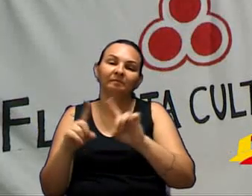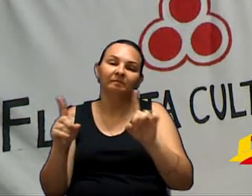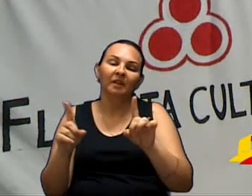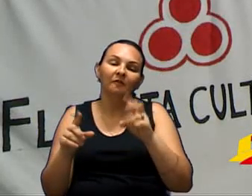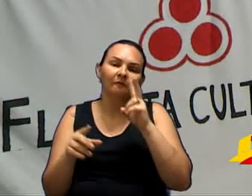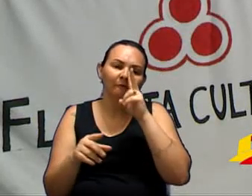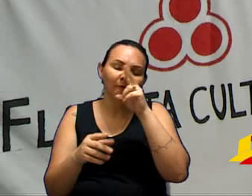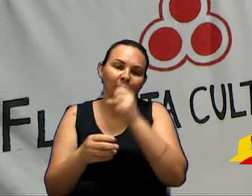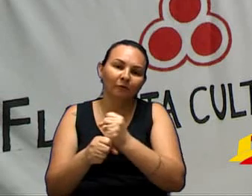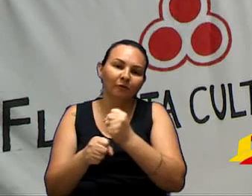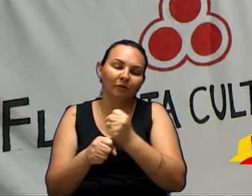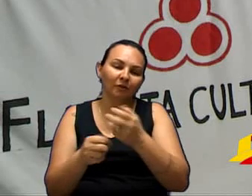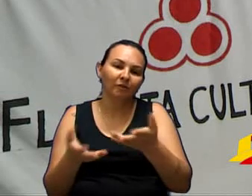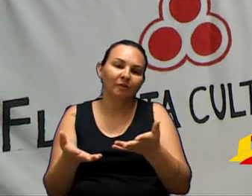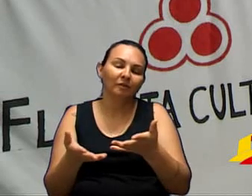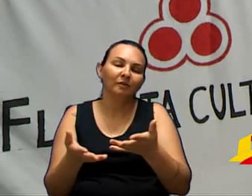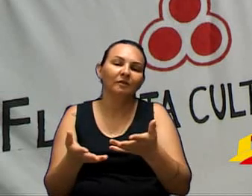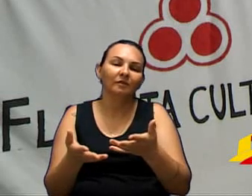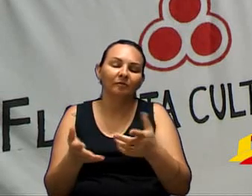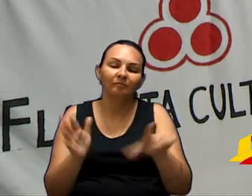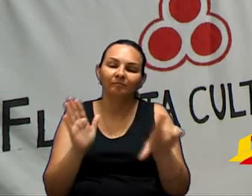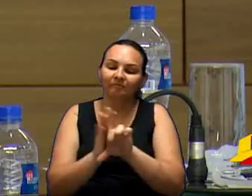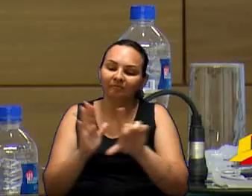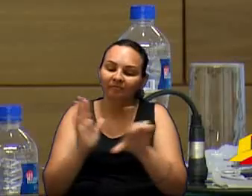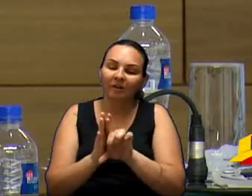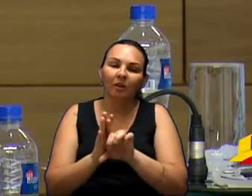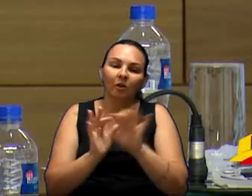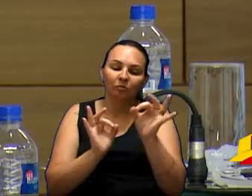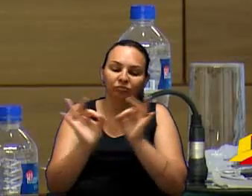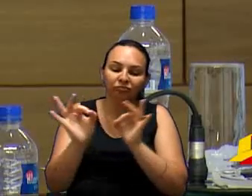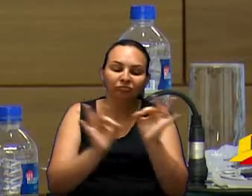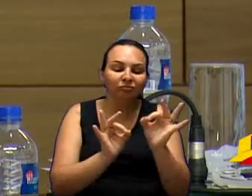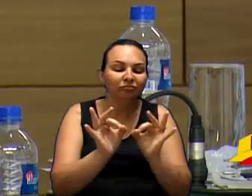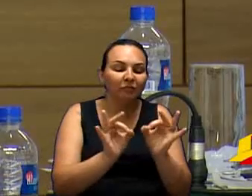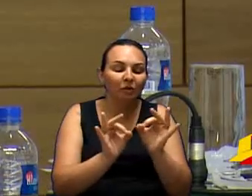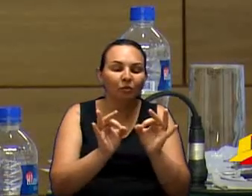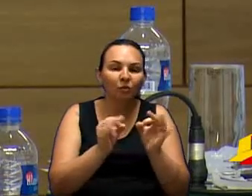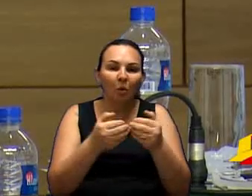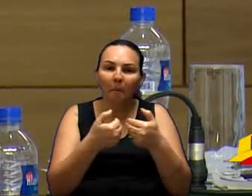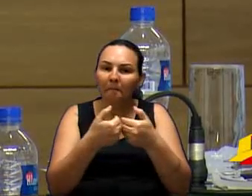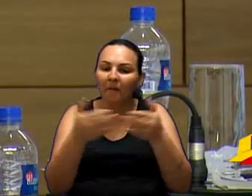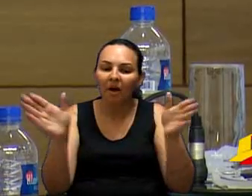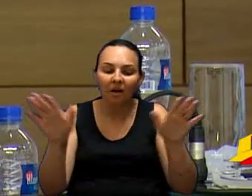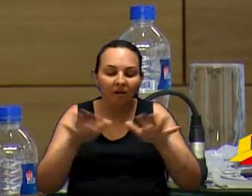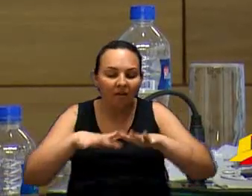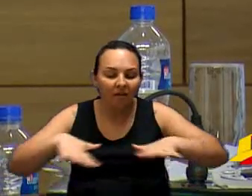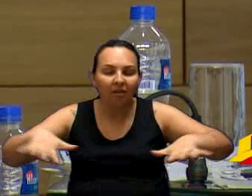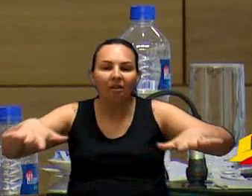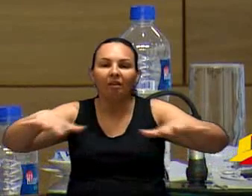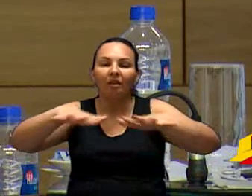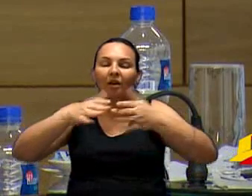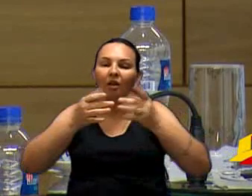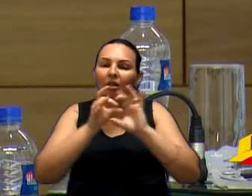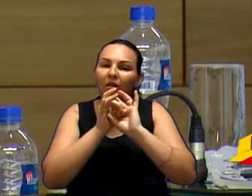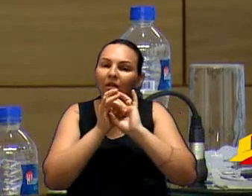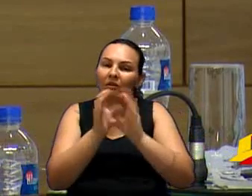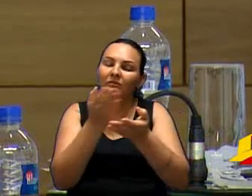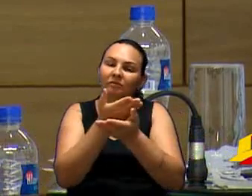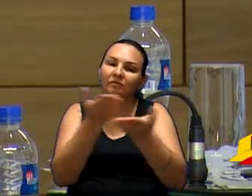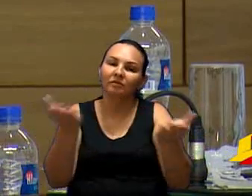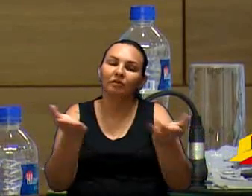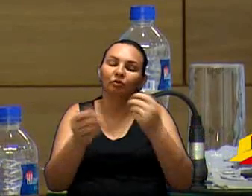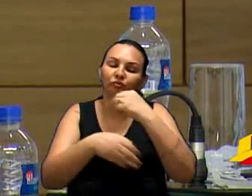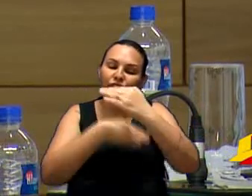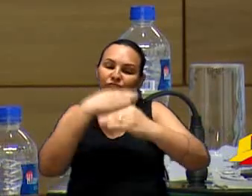por força legal estamos aqui condenando mas o espaço é totalmente de vocês e construir isso dei com a sociedade civil que é muitíssimo importante